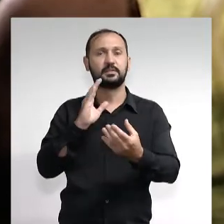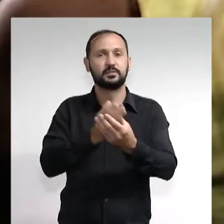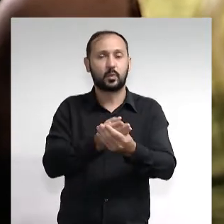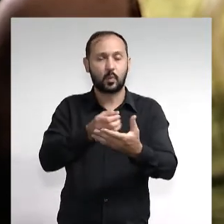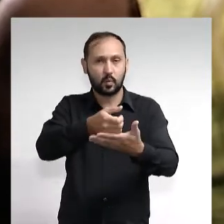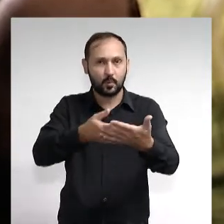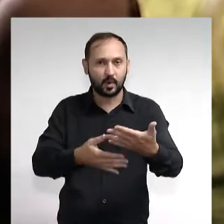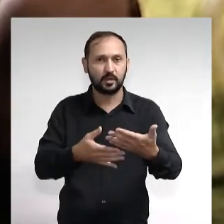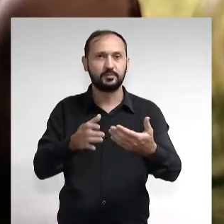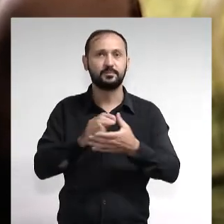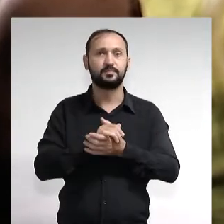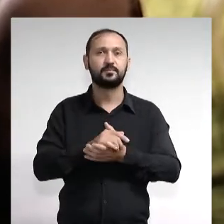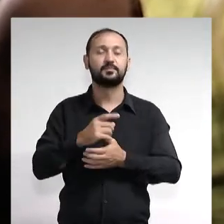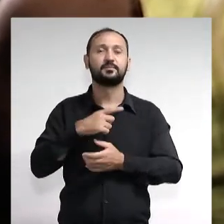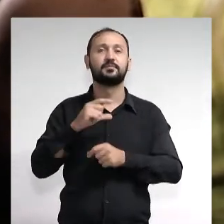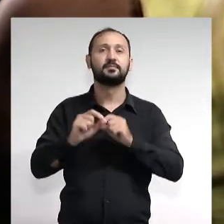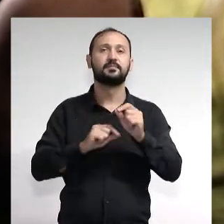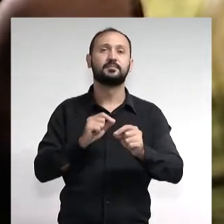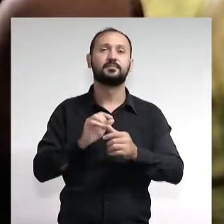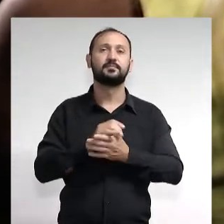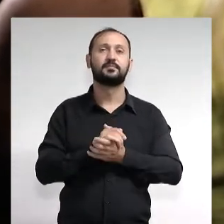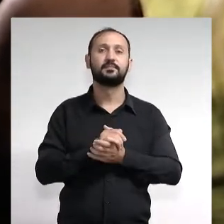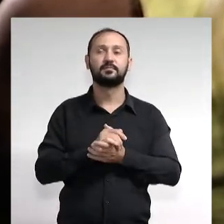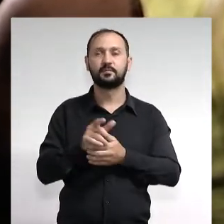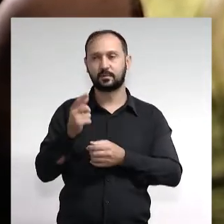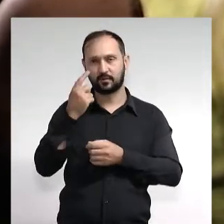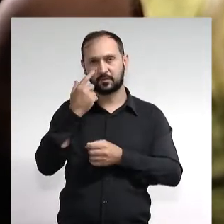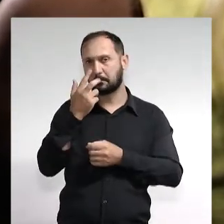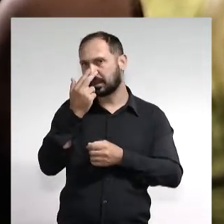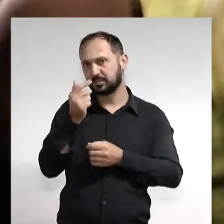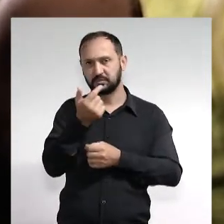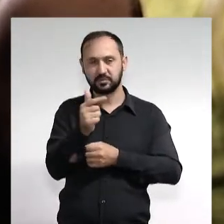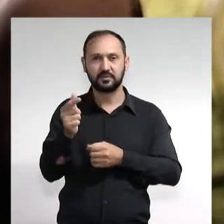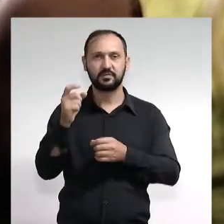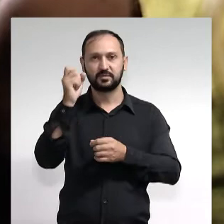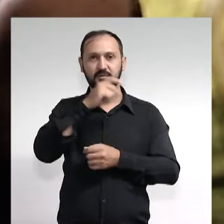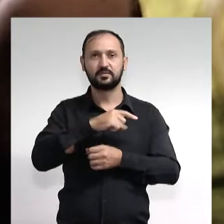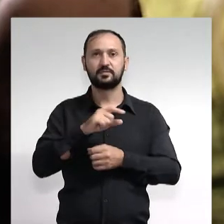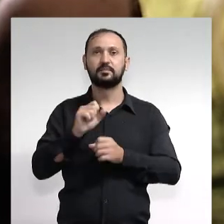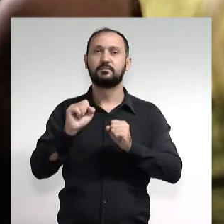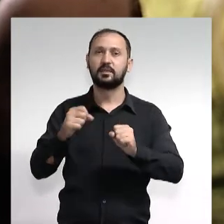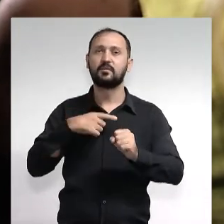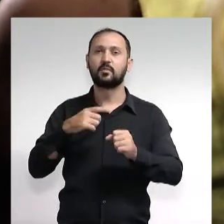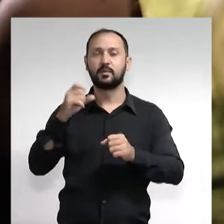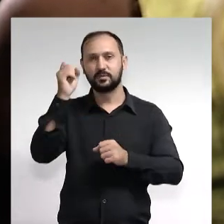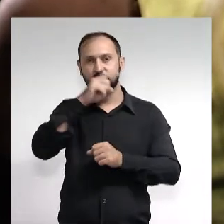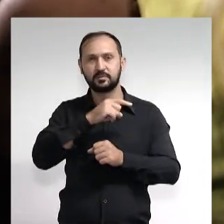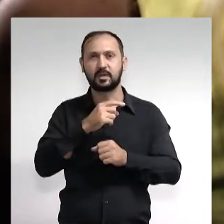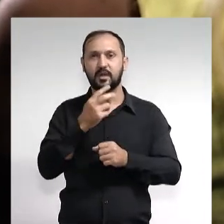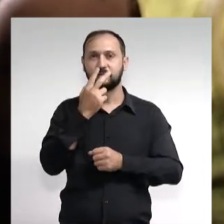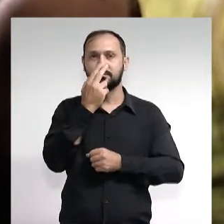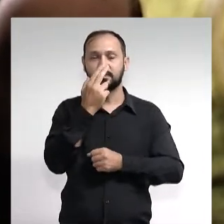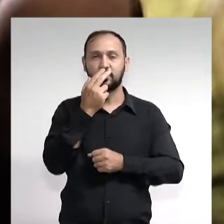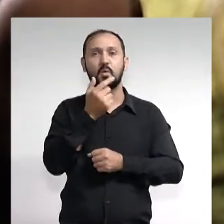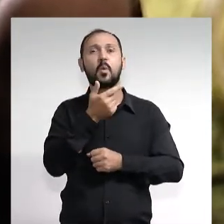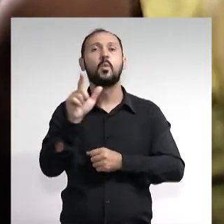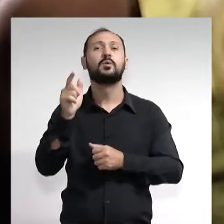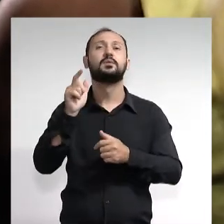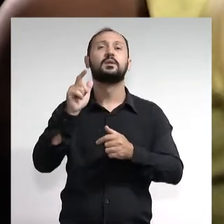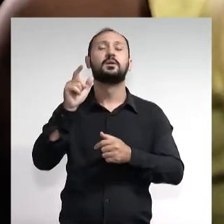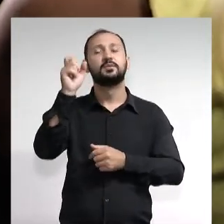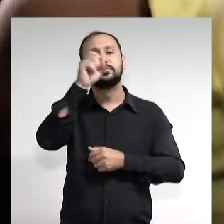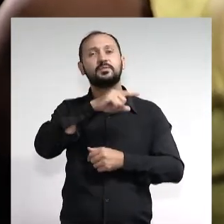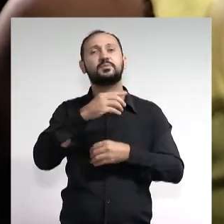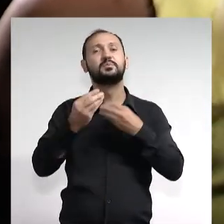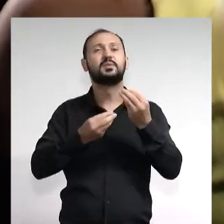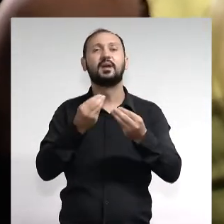há um bloqueio, há uma dificuldade em ter acesso a documentos, que pelo menos nesse ponto parece que eu não vi tantas dificuldades. A